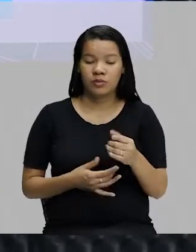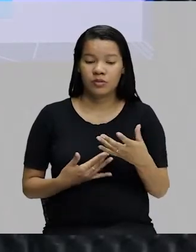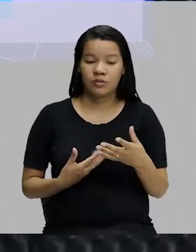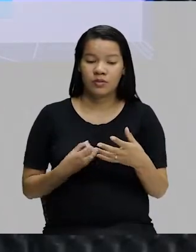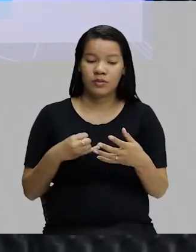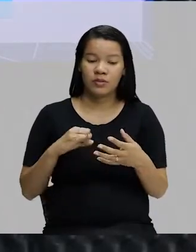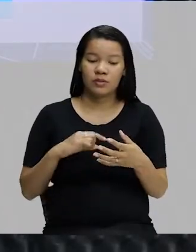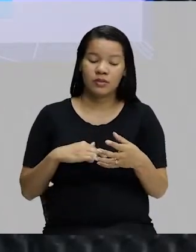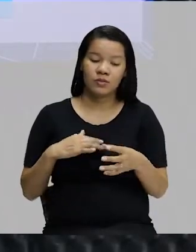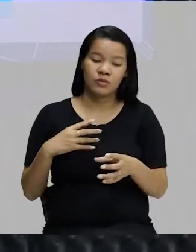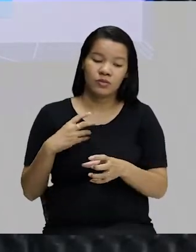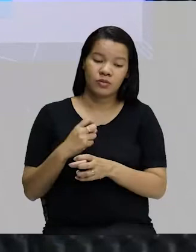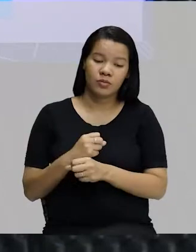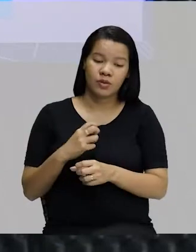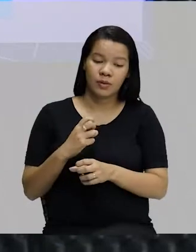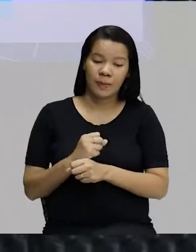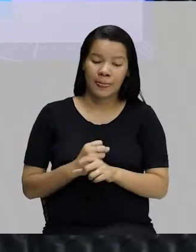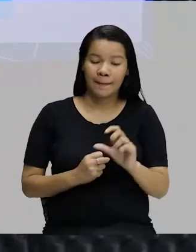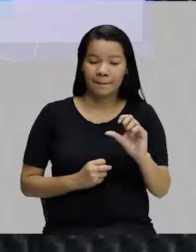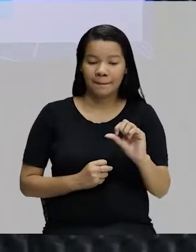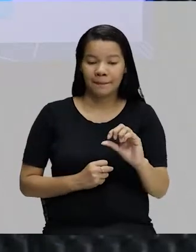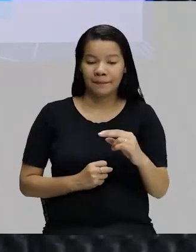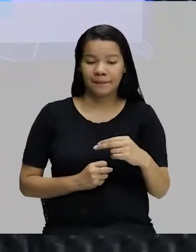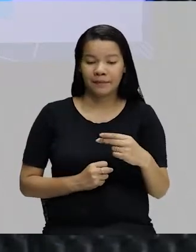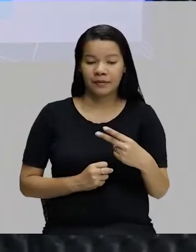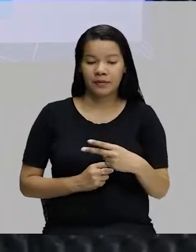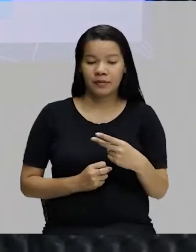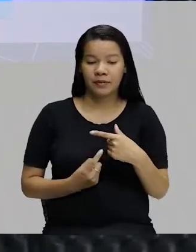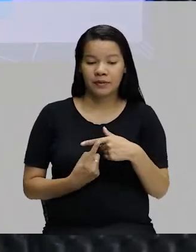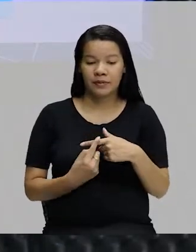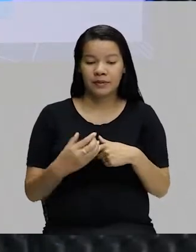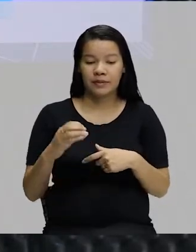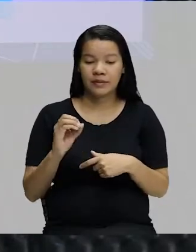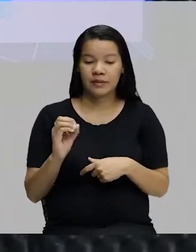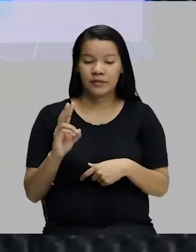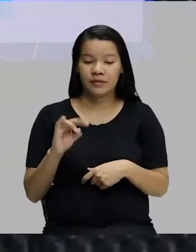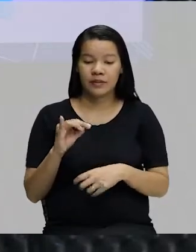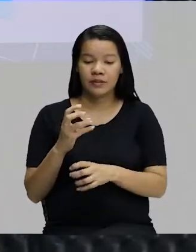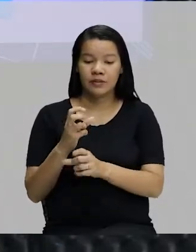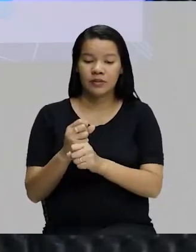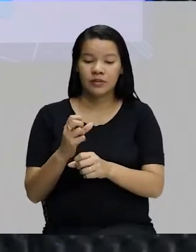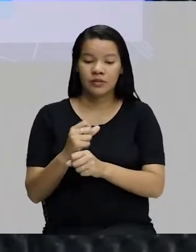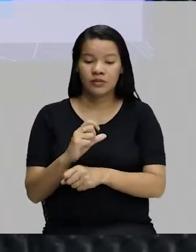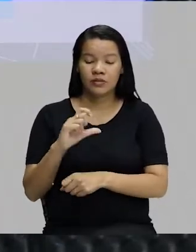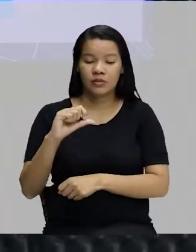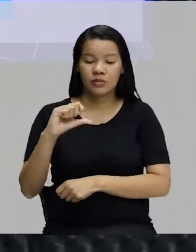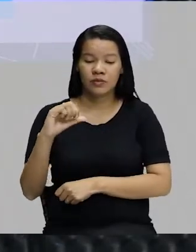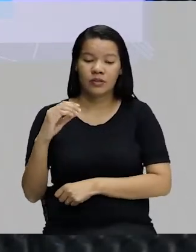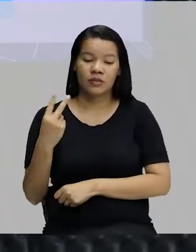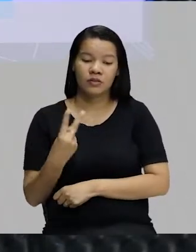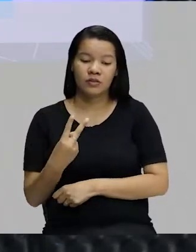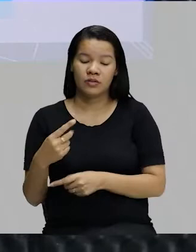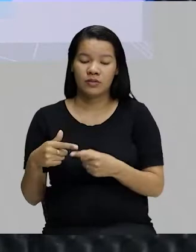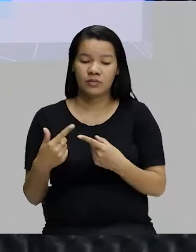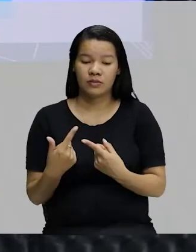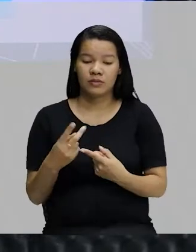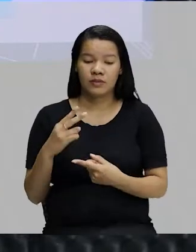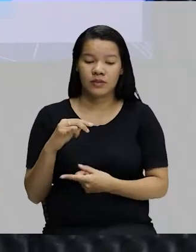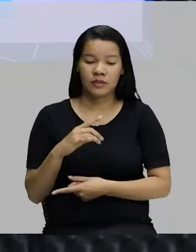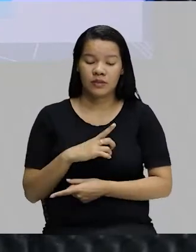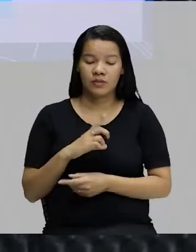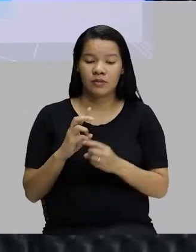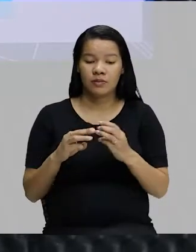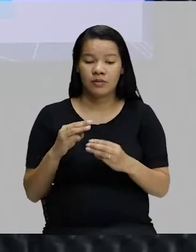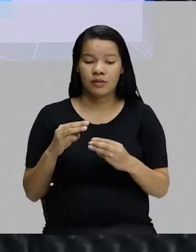o nêutron, 92 mais 0, 92. Agora, o nêutron ele vai ter uma massa equivalente a